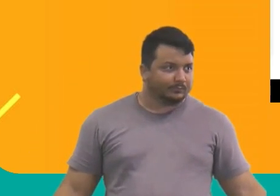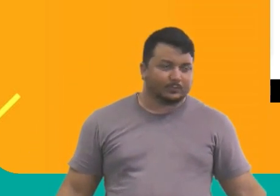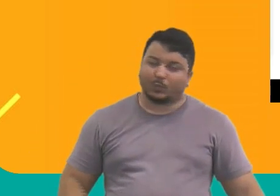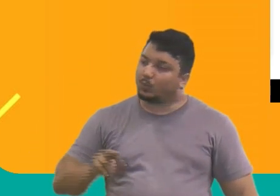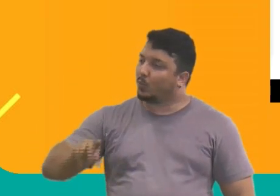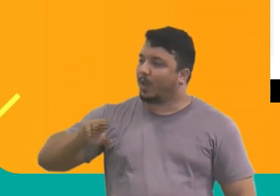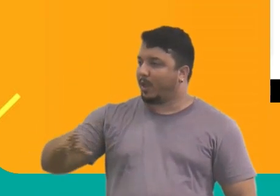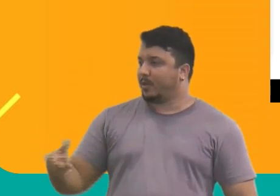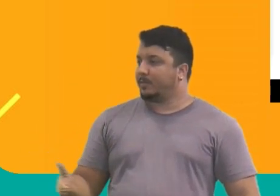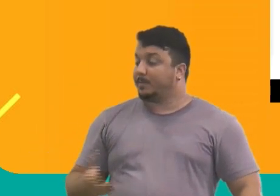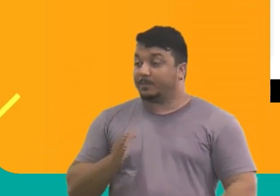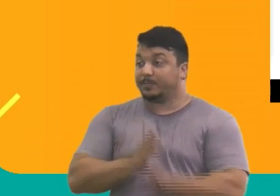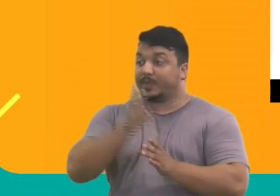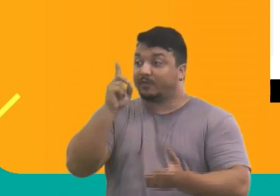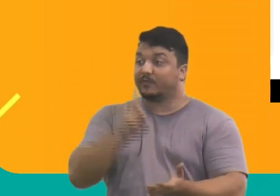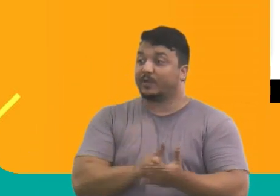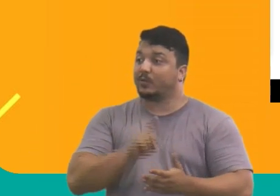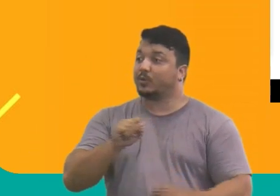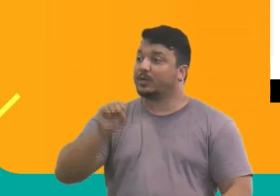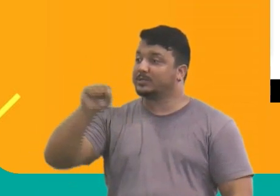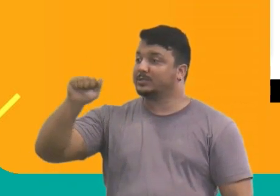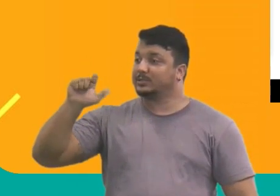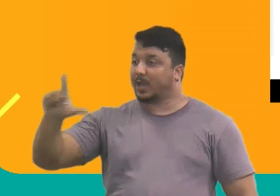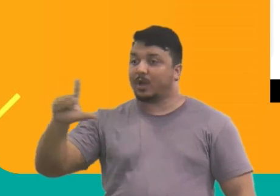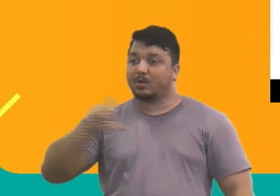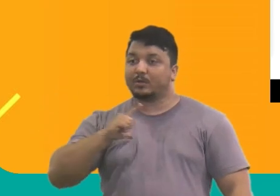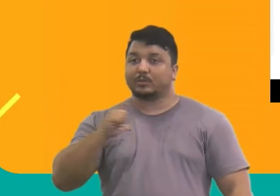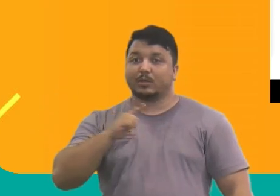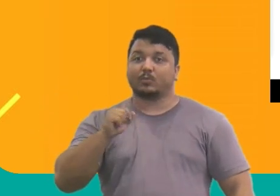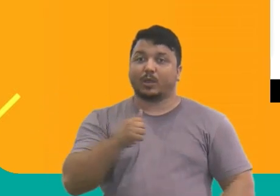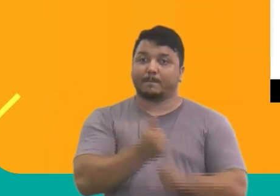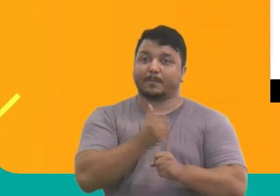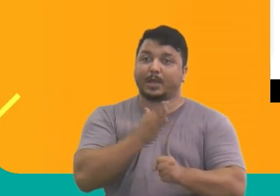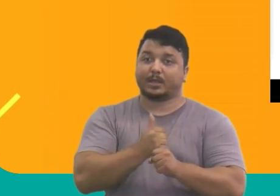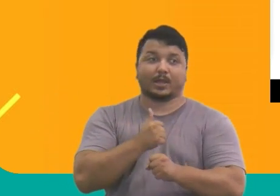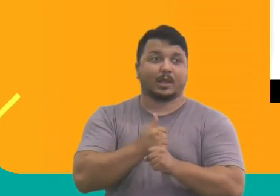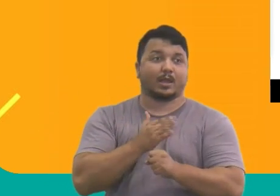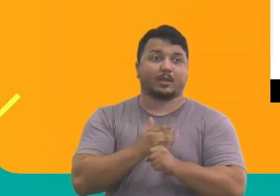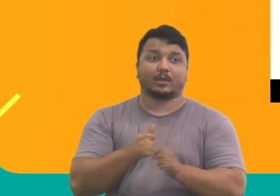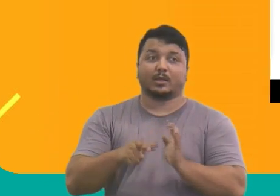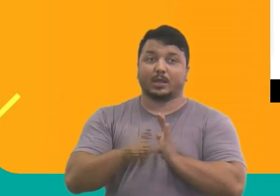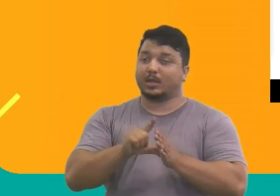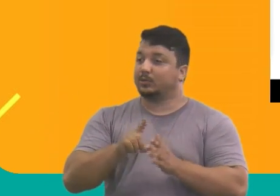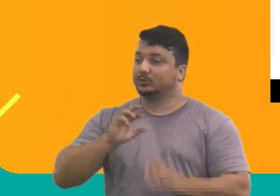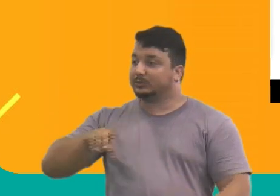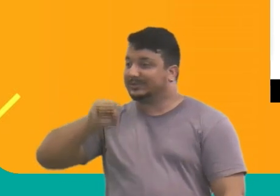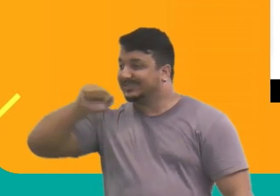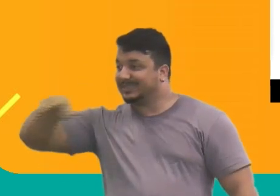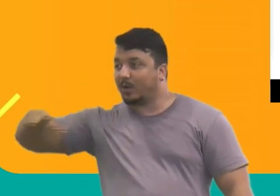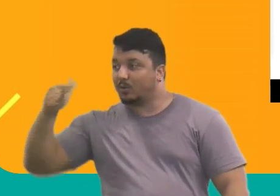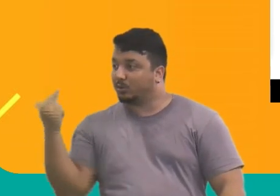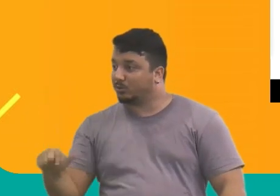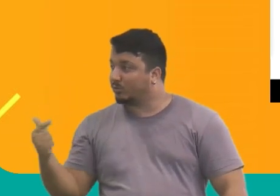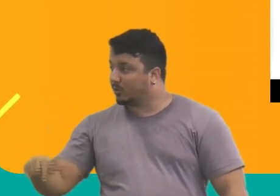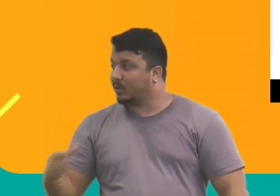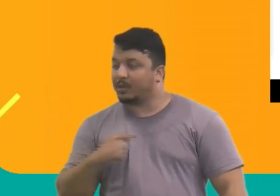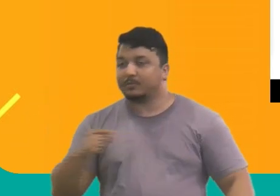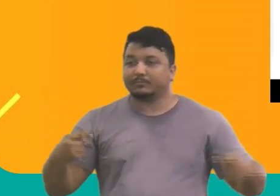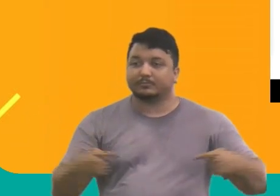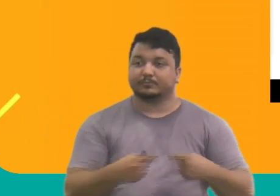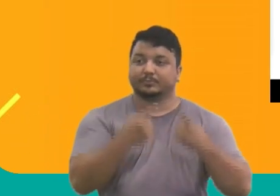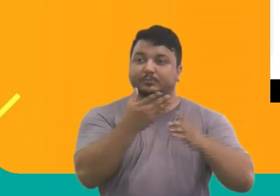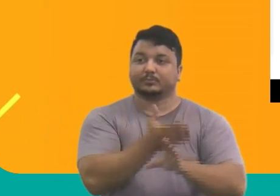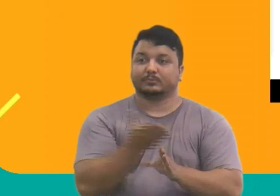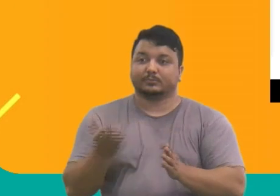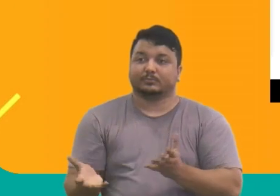Não. Porque, na verdade, o sal, eu tenho uma batata que antes não era salgada e é a favor do gradiente